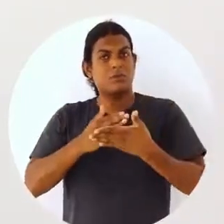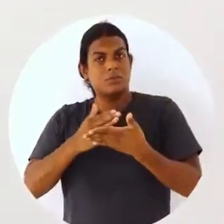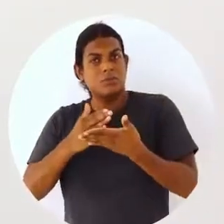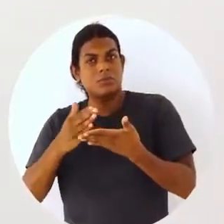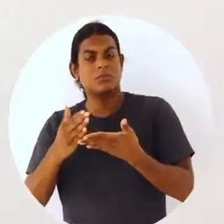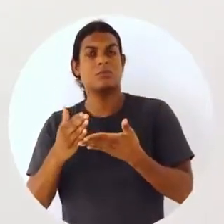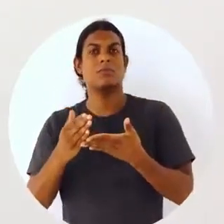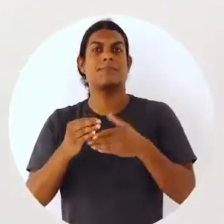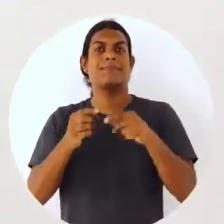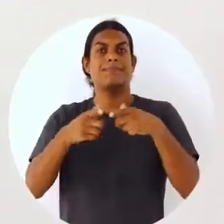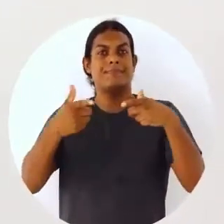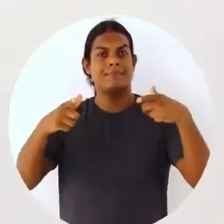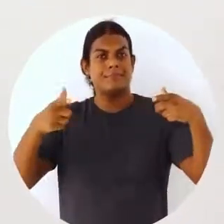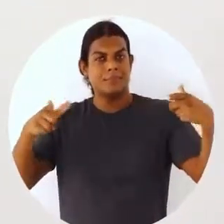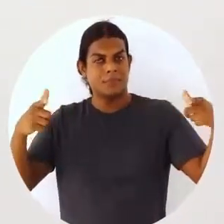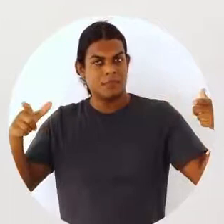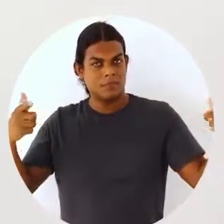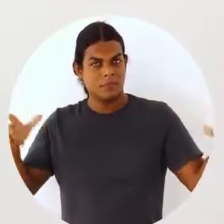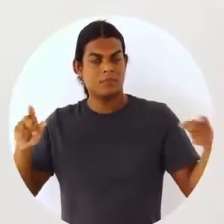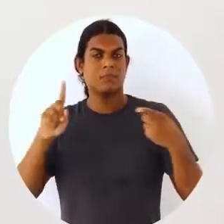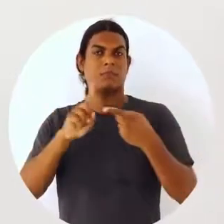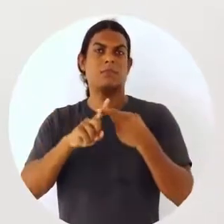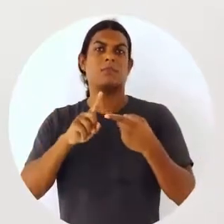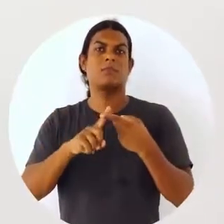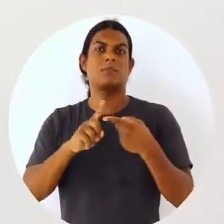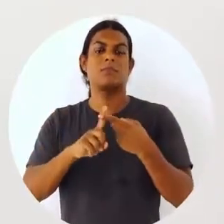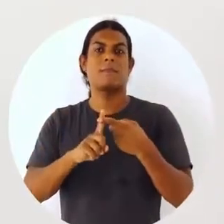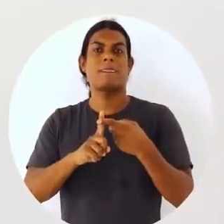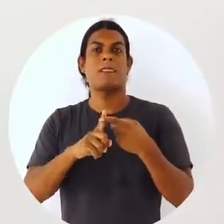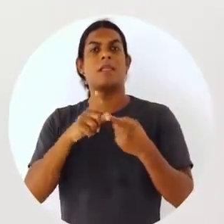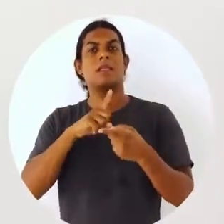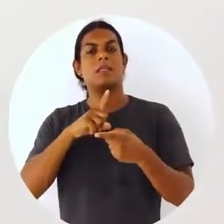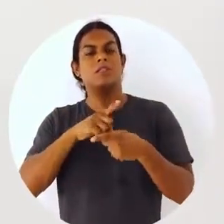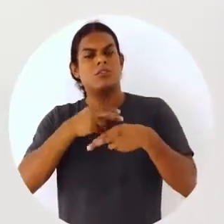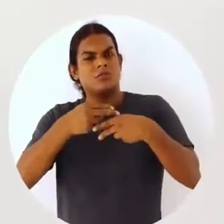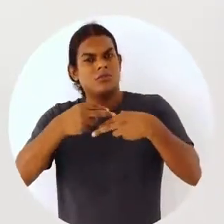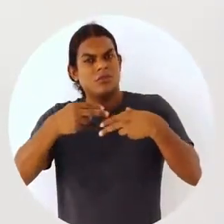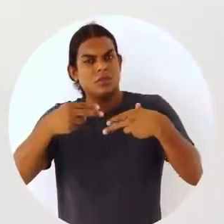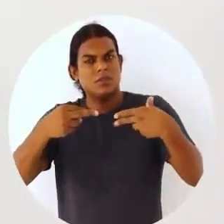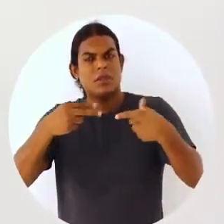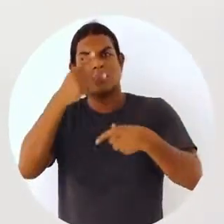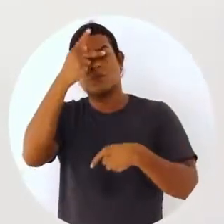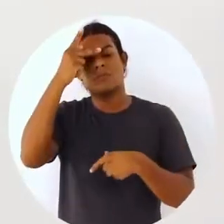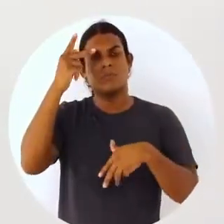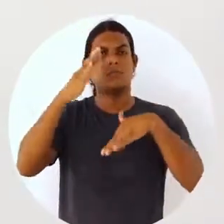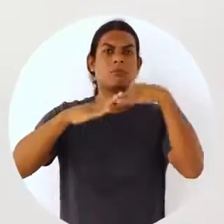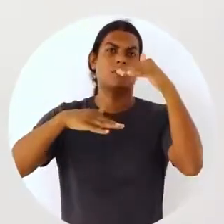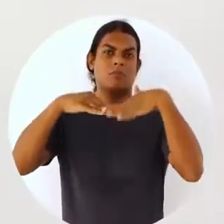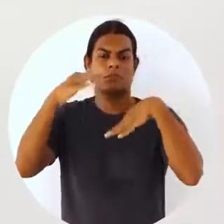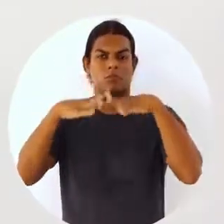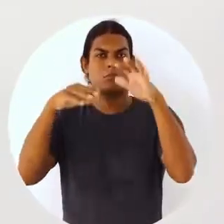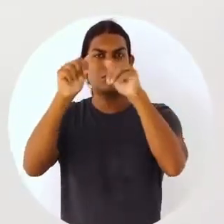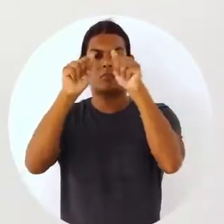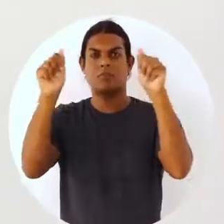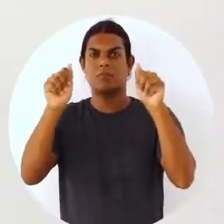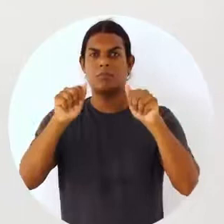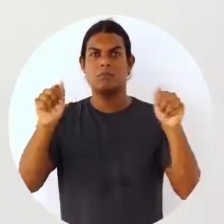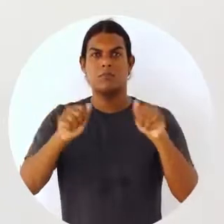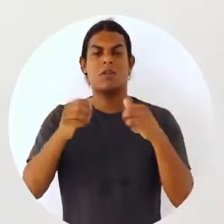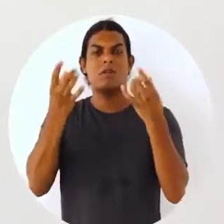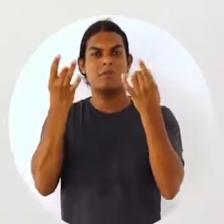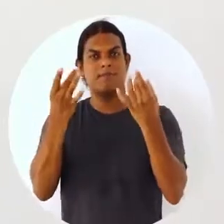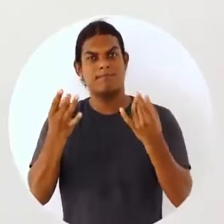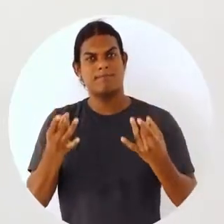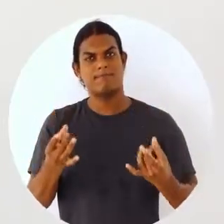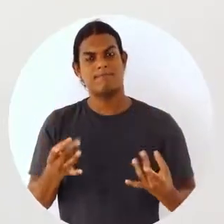uma quantidade muito grande de artesãos e de produtos, consequentemente de vendas, e